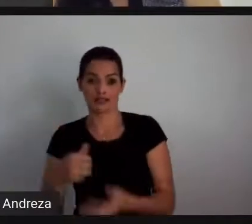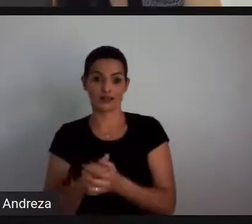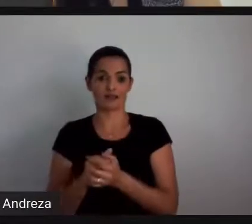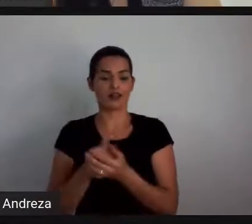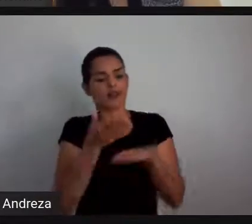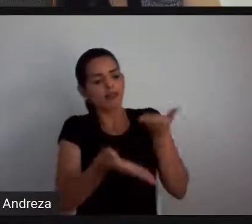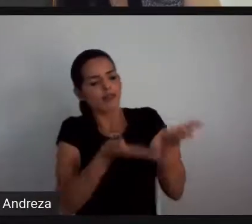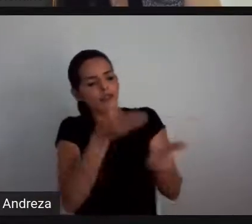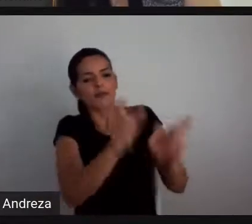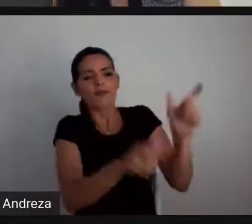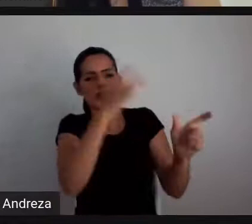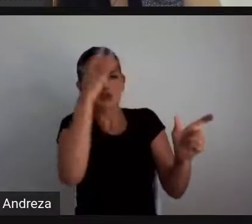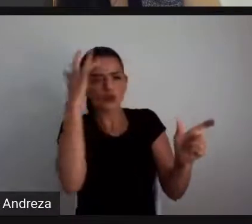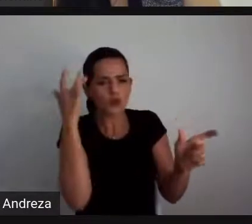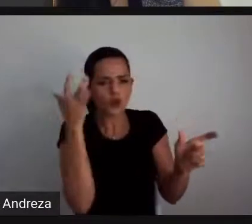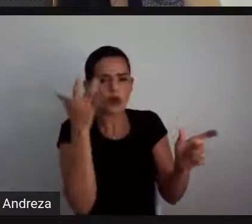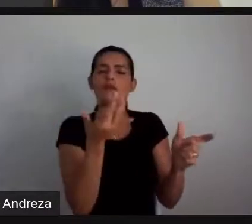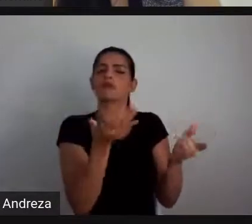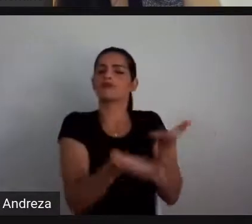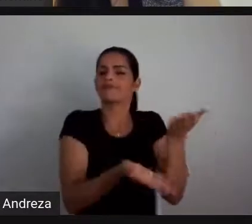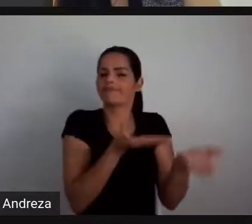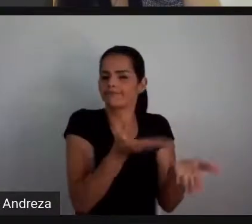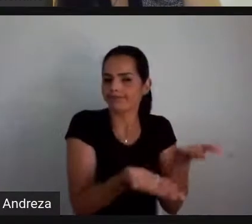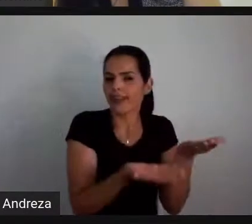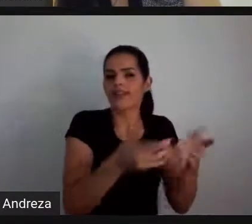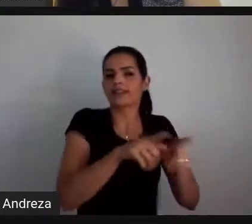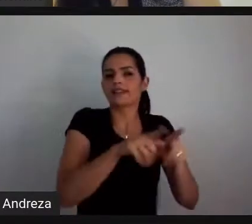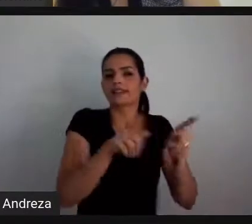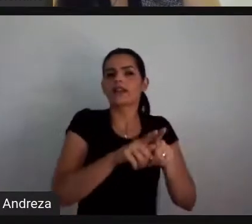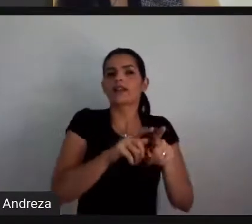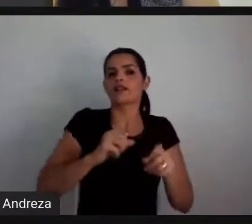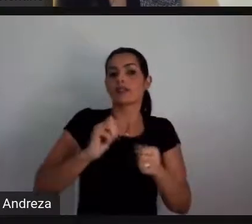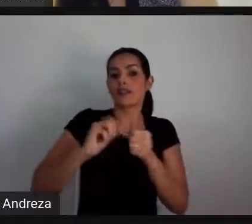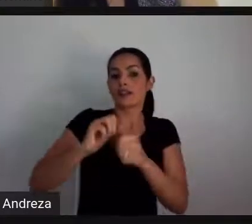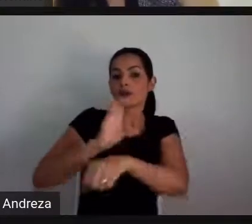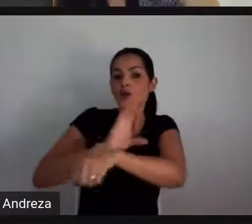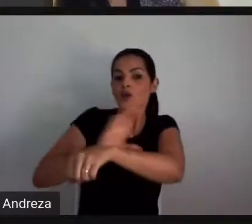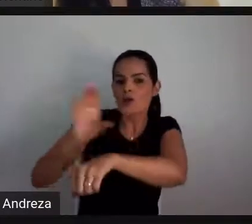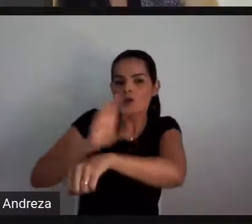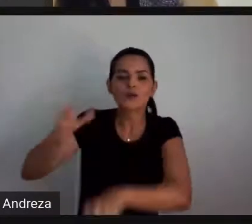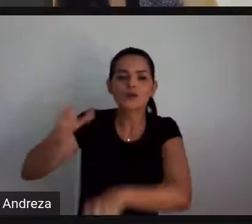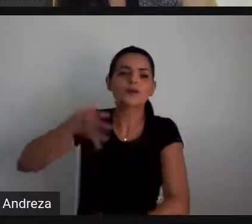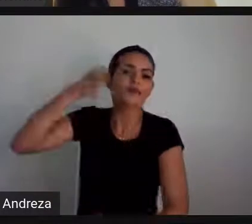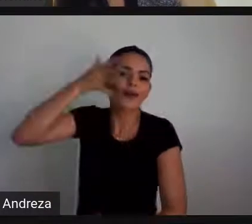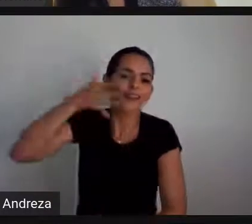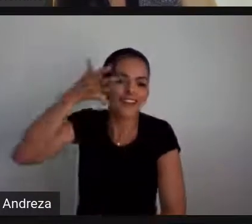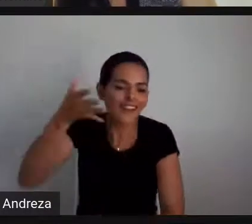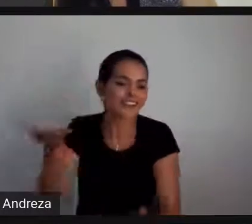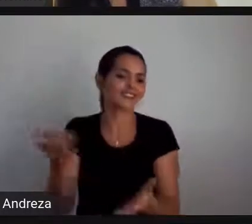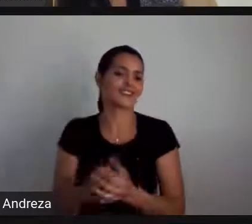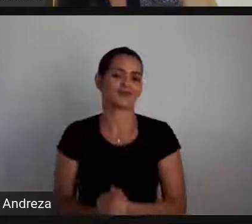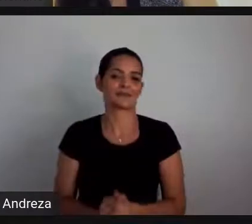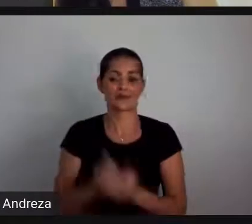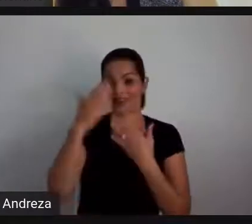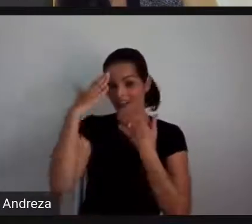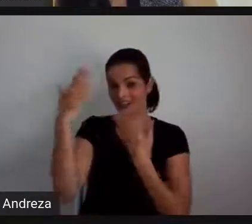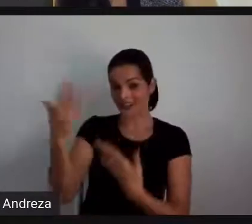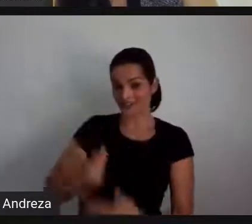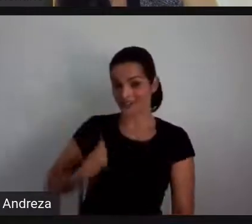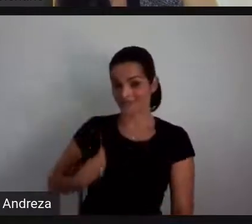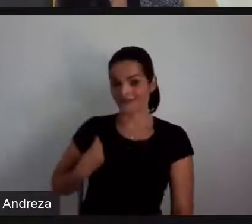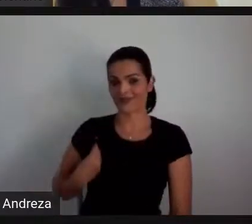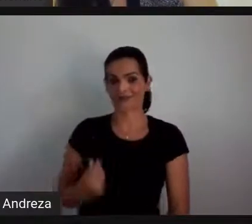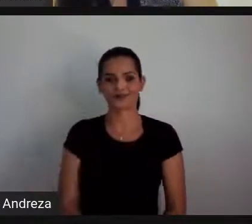palestras. Agradeço demais sua presença, Adriana. Como é que tá? Tudo bem? Tudo, eu que agradeço esse convite, eu sempre